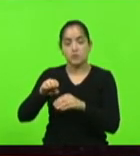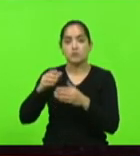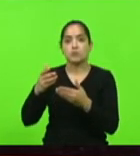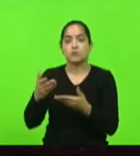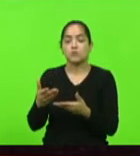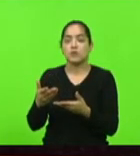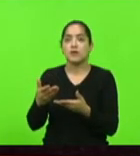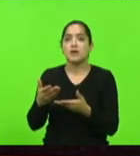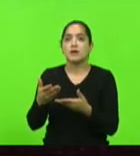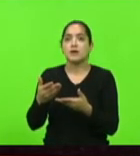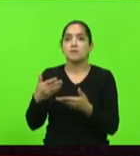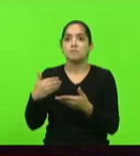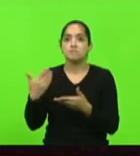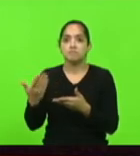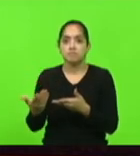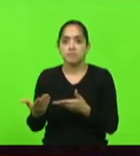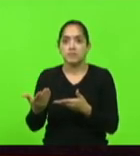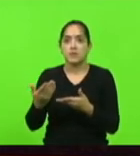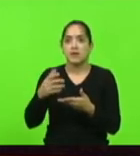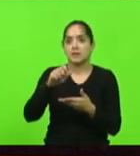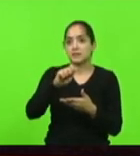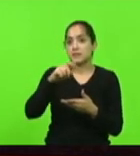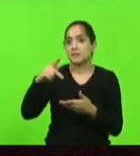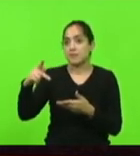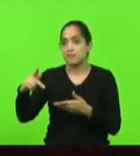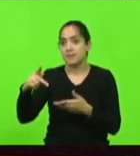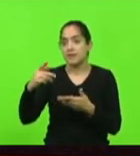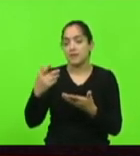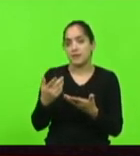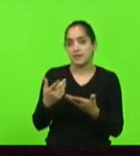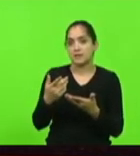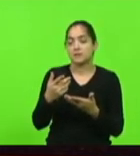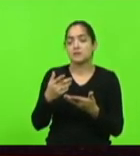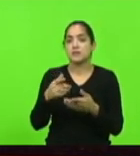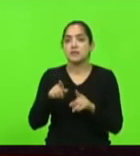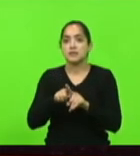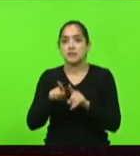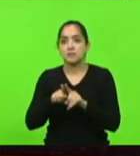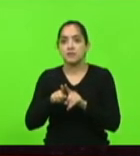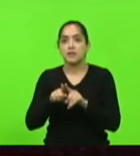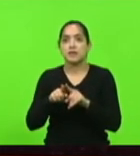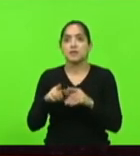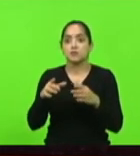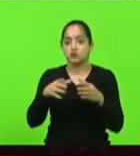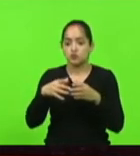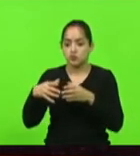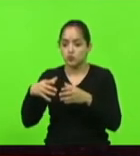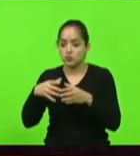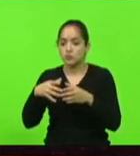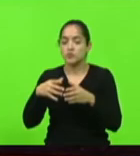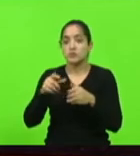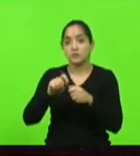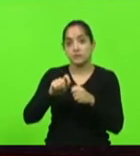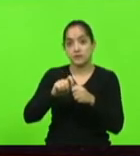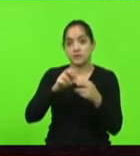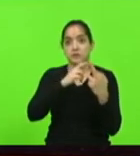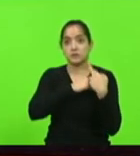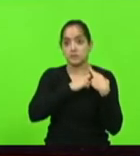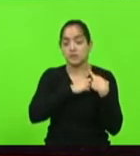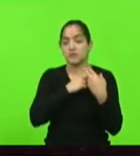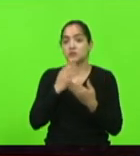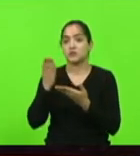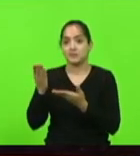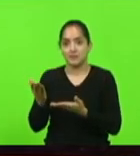inclusive, as APPs, ou as gerências regionais de educação, é que faziam isso. E as